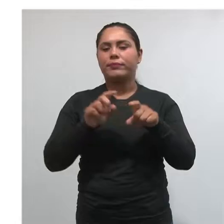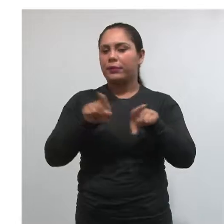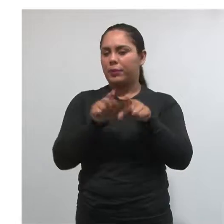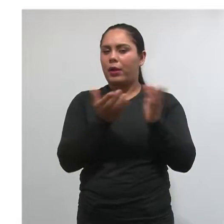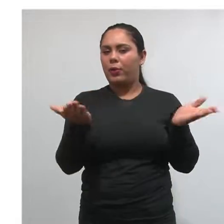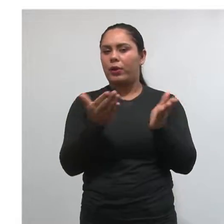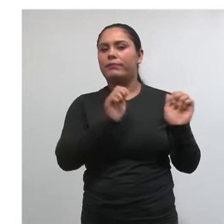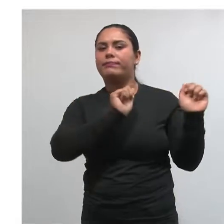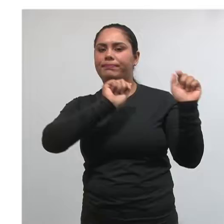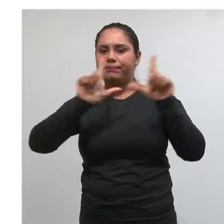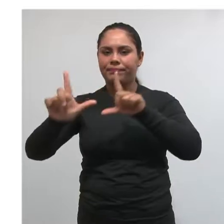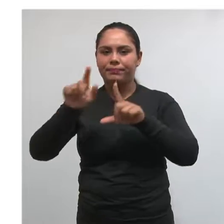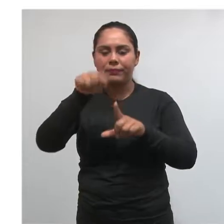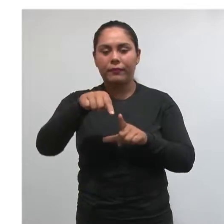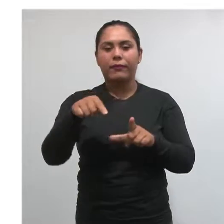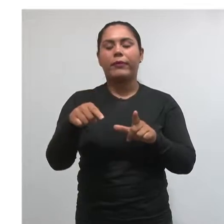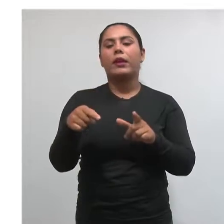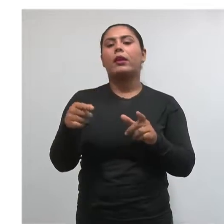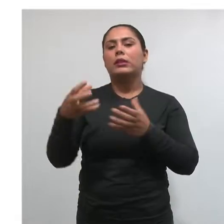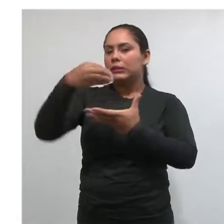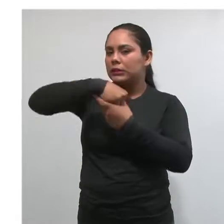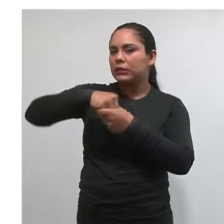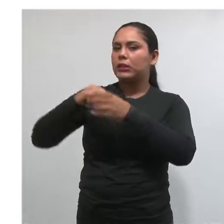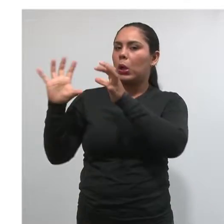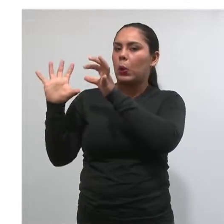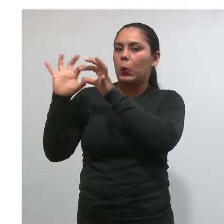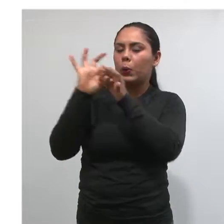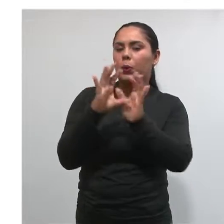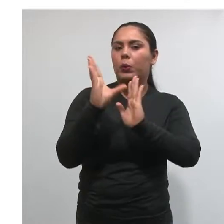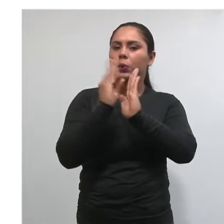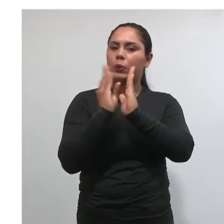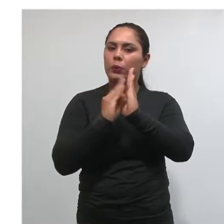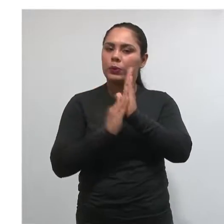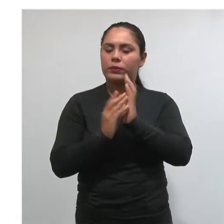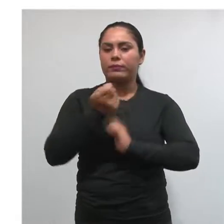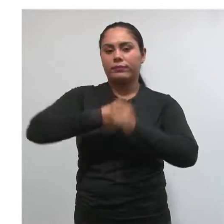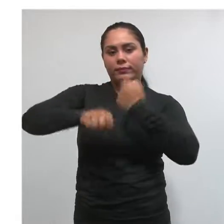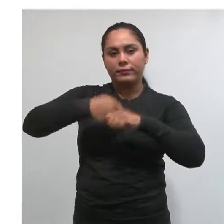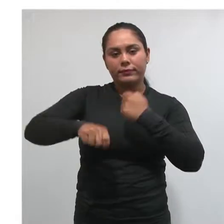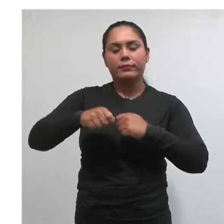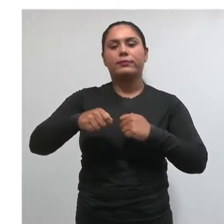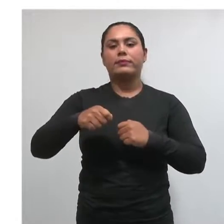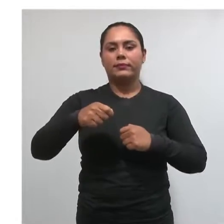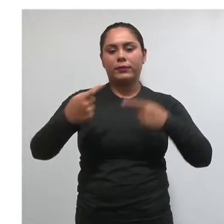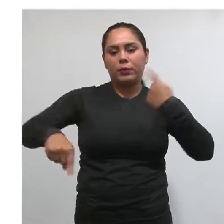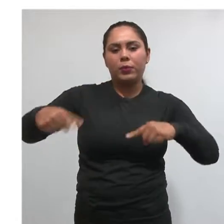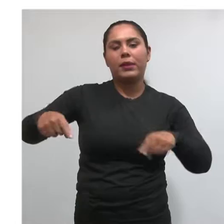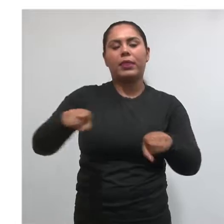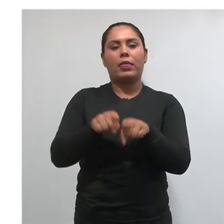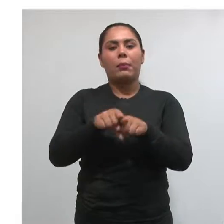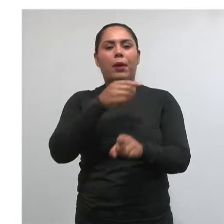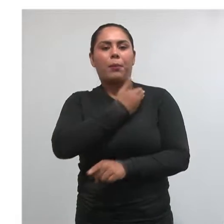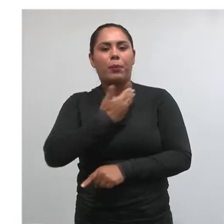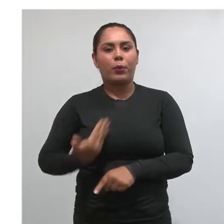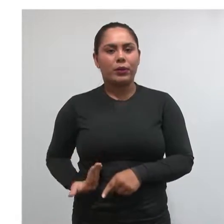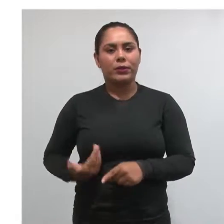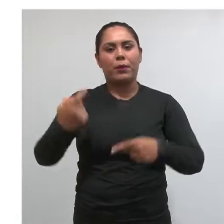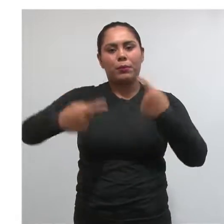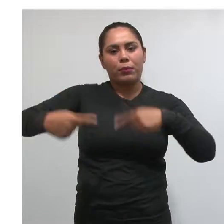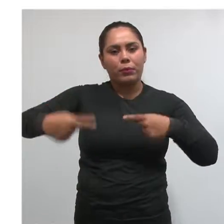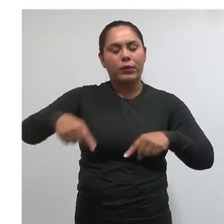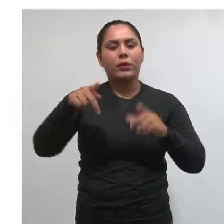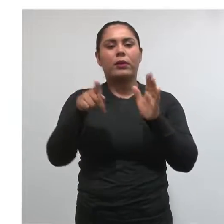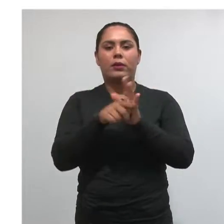então, a gente tem, dentro desse conteúdo introdutório sobre administração pública e política pública, uma exploração da relação